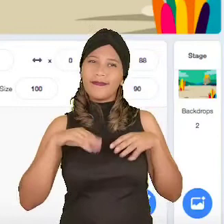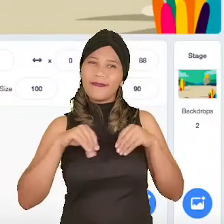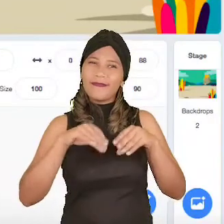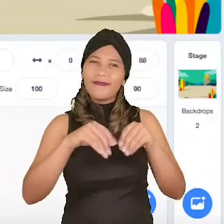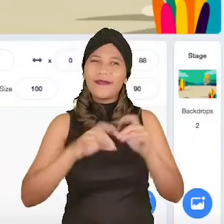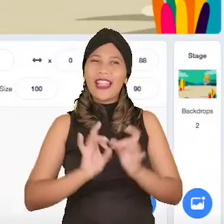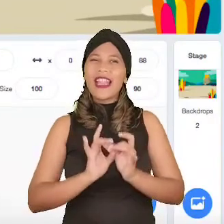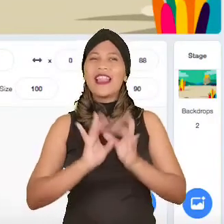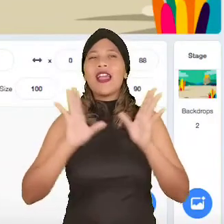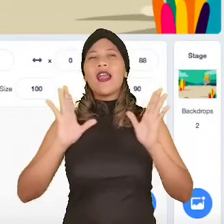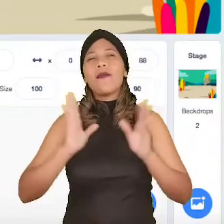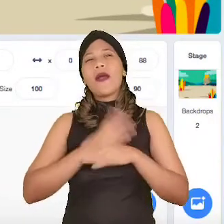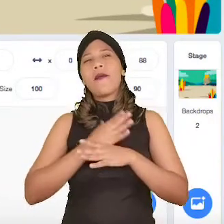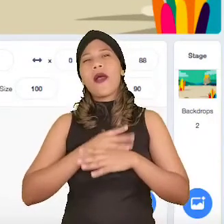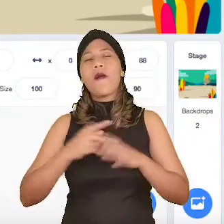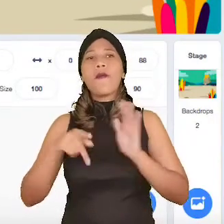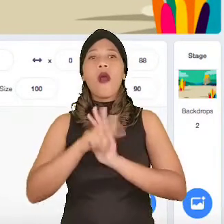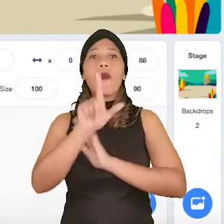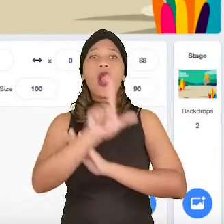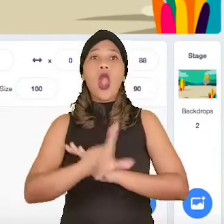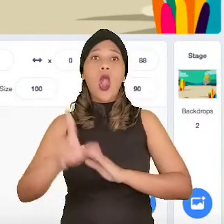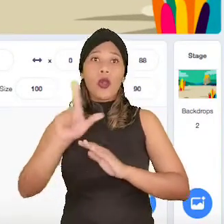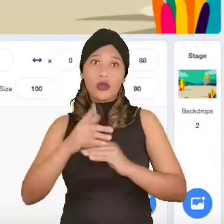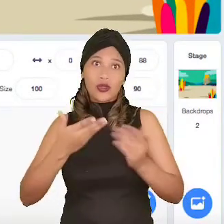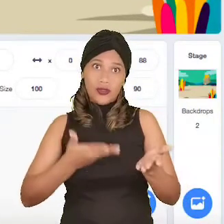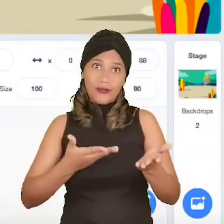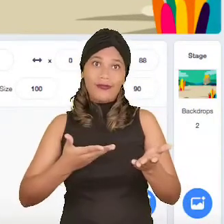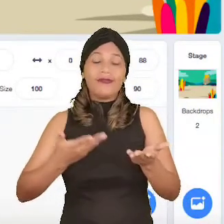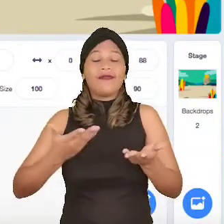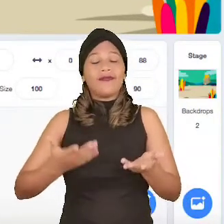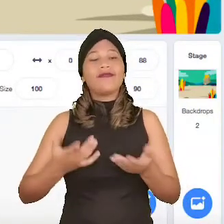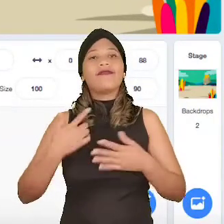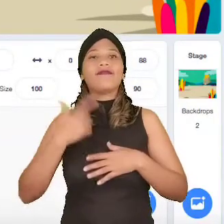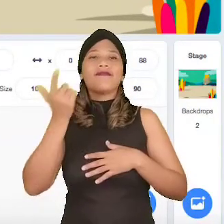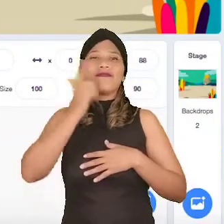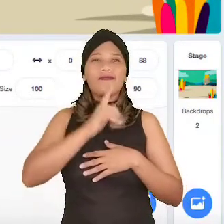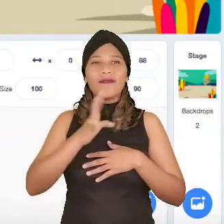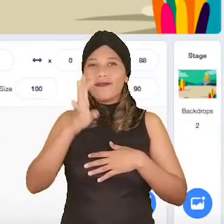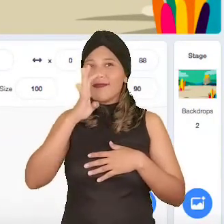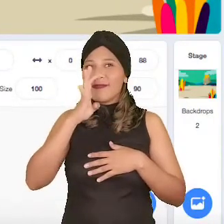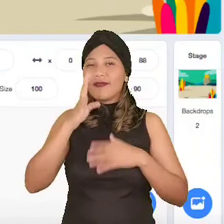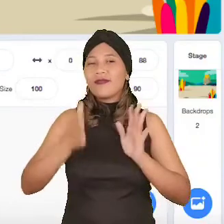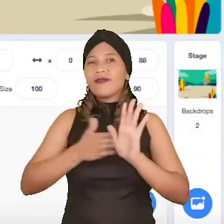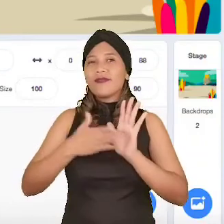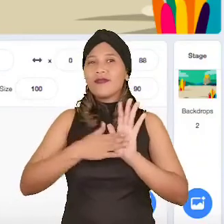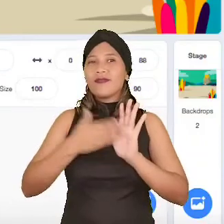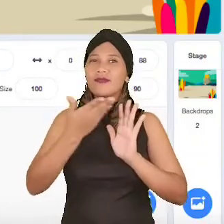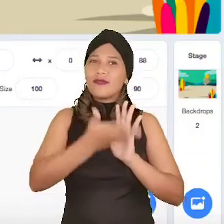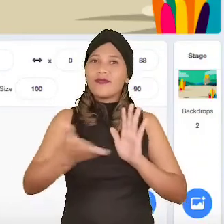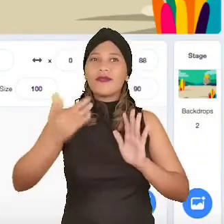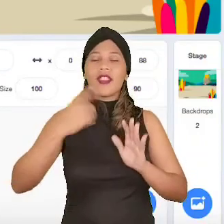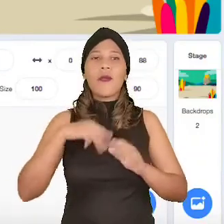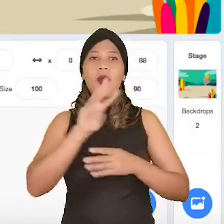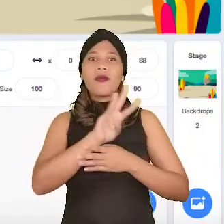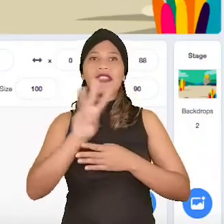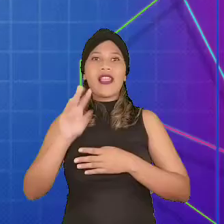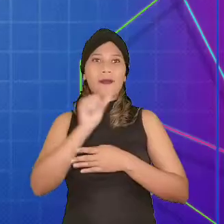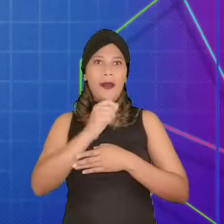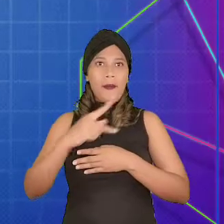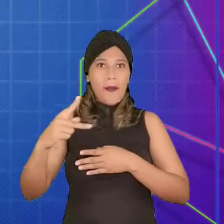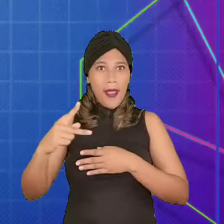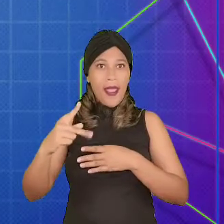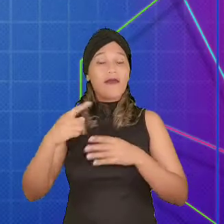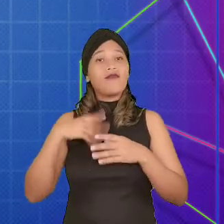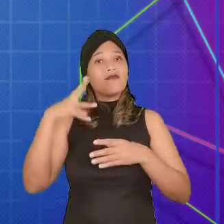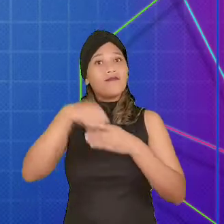muito simples, deixa a gente colocar a mão na massa e trabalhar um pouco com a lógica de programação. Tendo isso em vista, gostaria de propor que